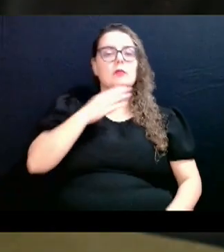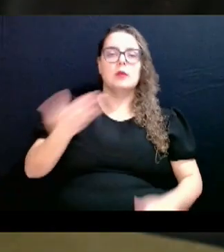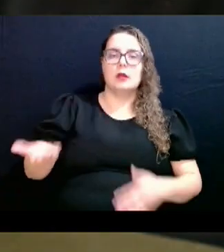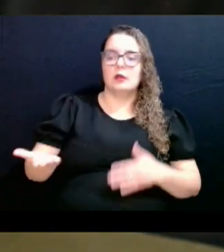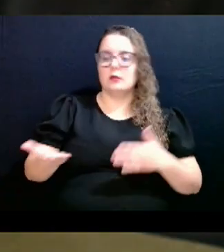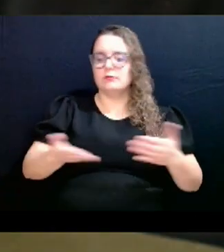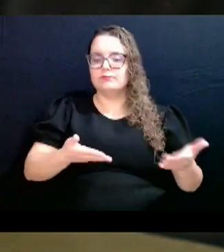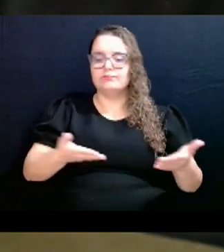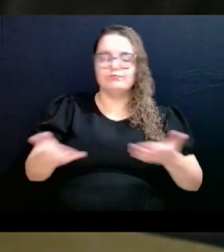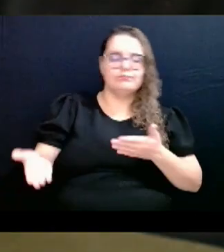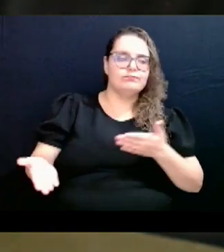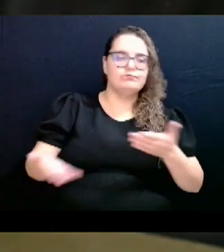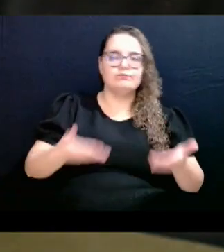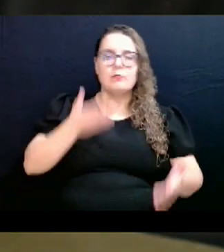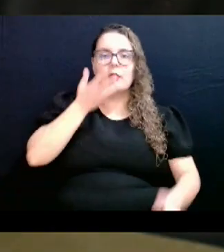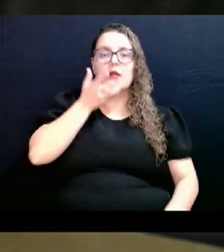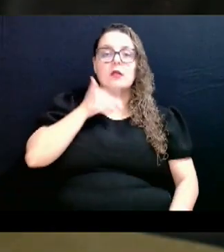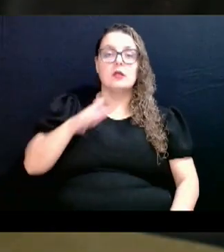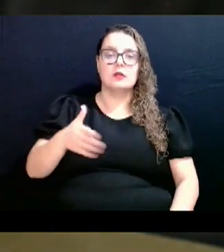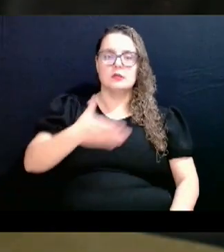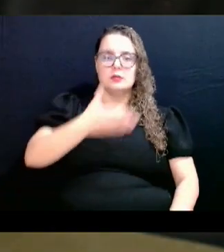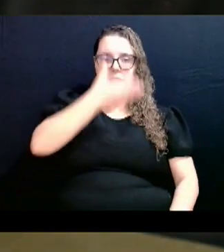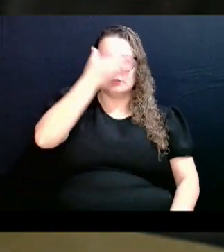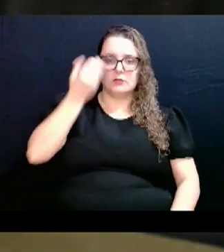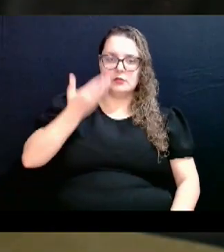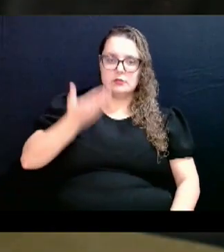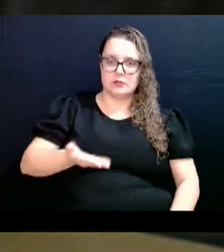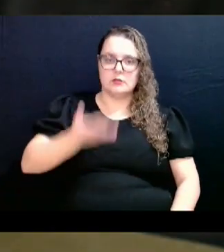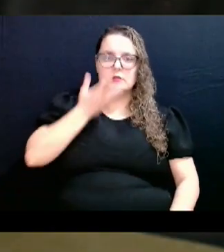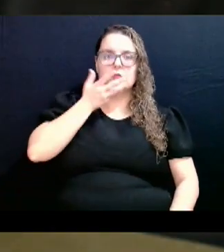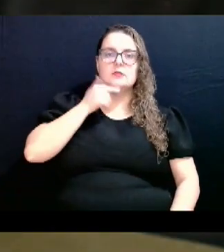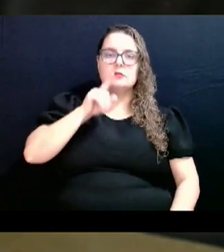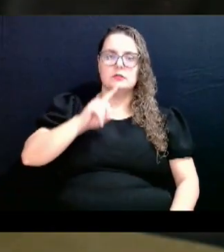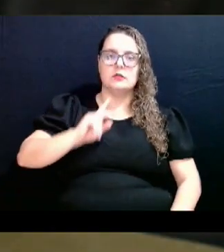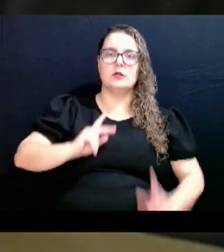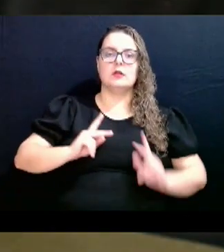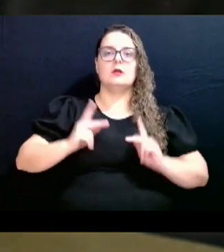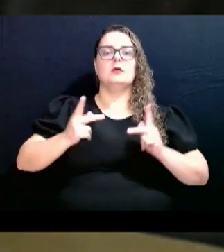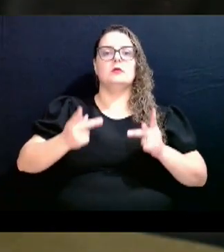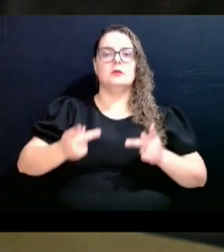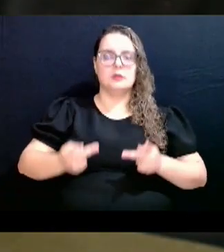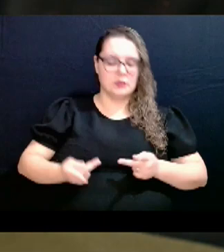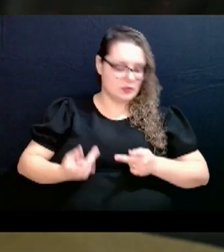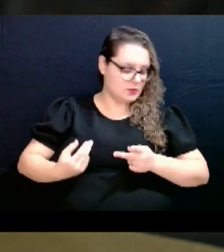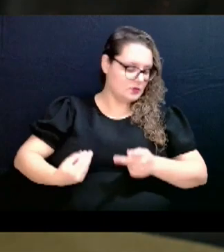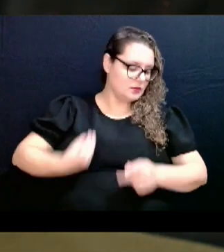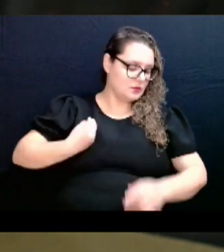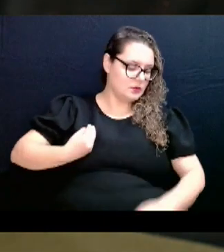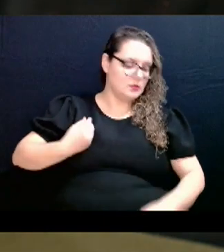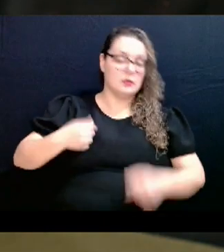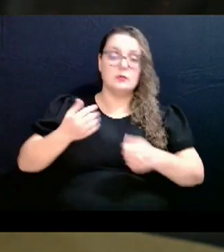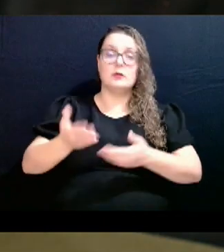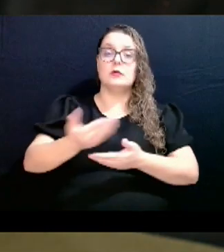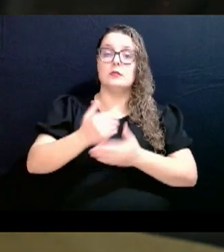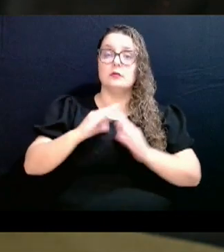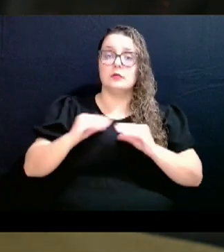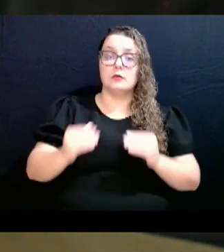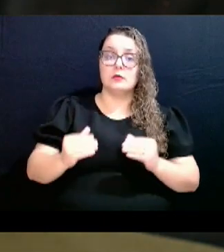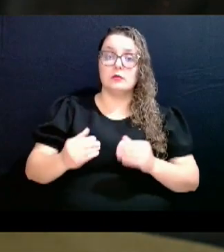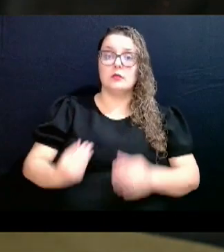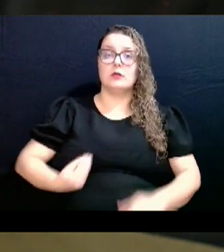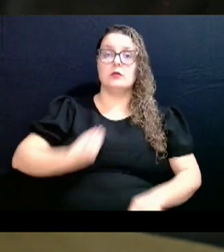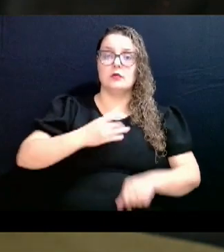estão esquecendo que essa criança é um ser vivo que precisa do quê? De acolhimento, passou por um luto, perdeu a